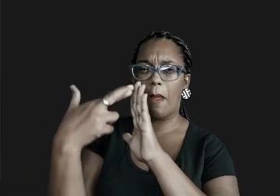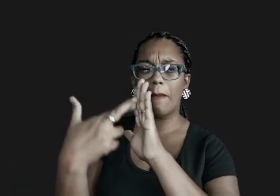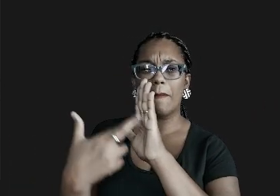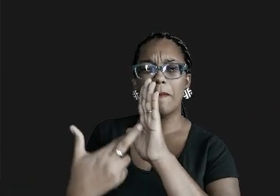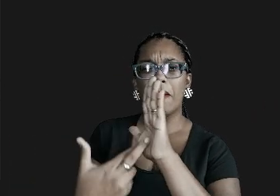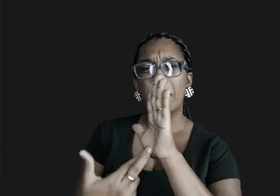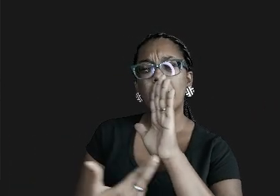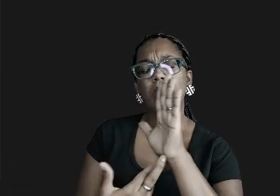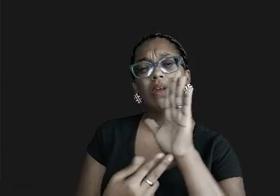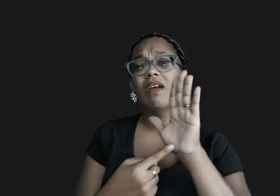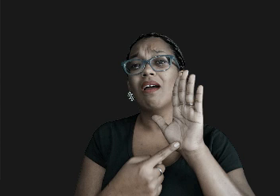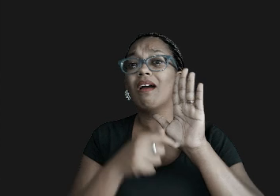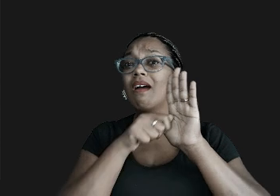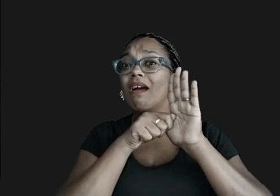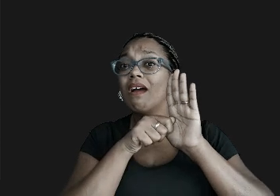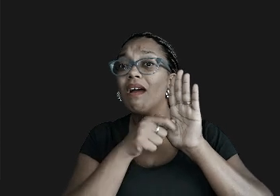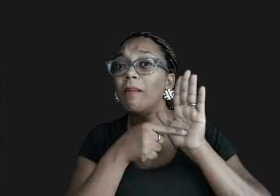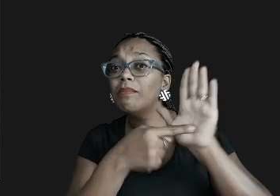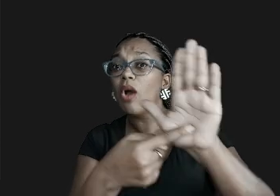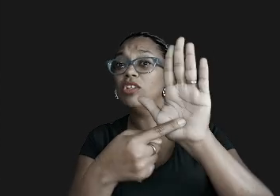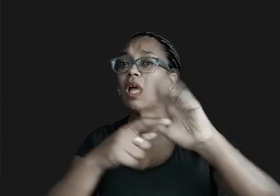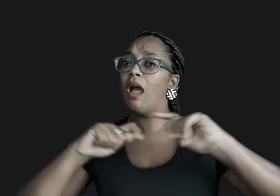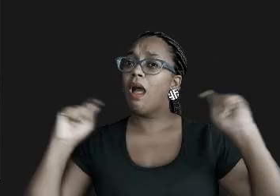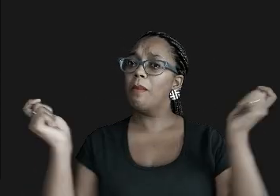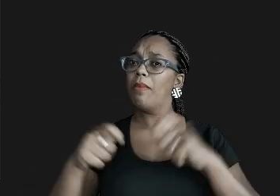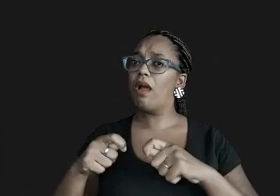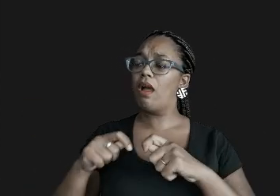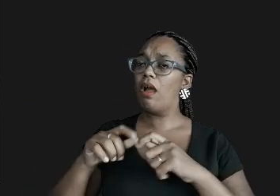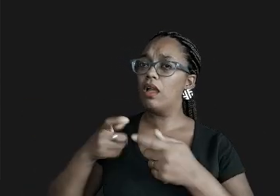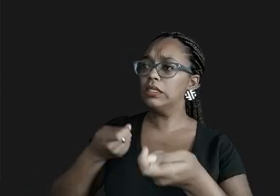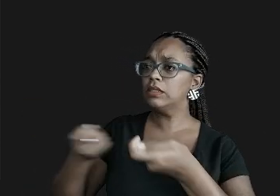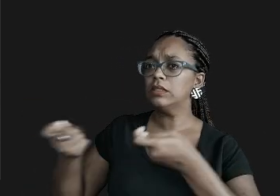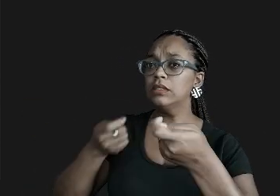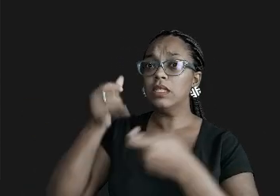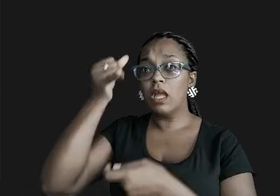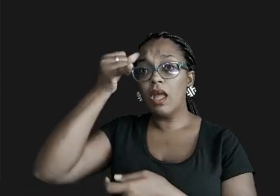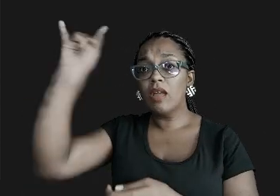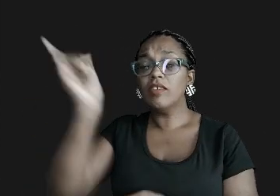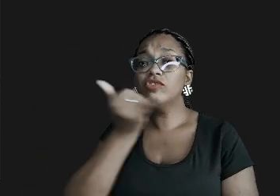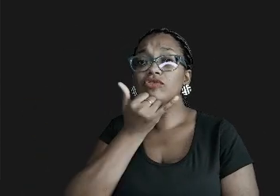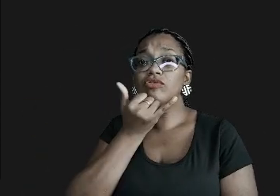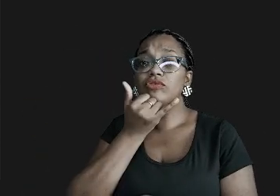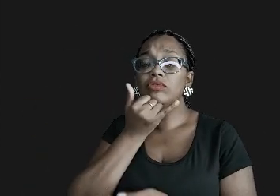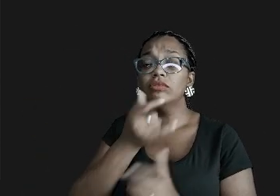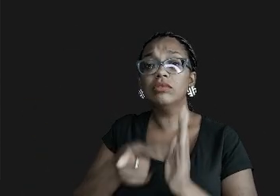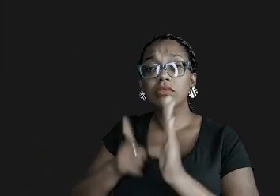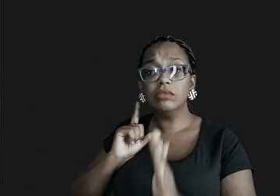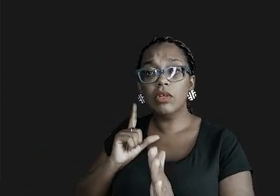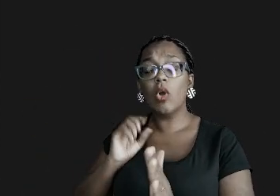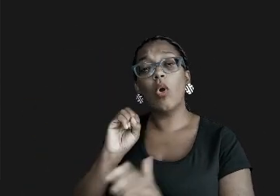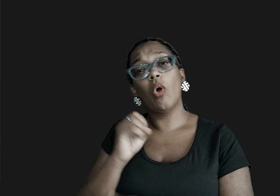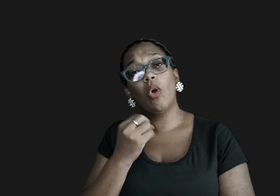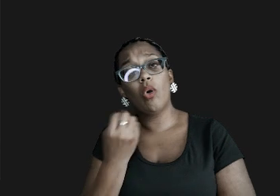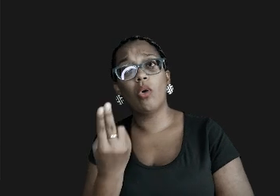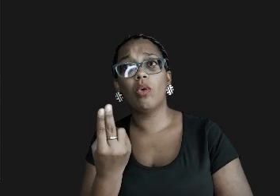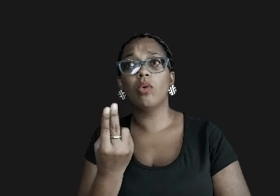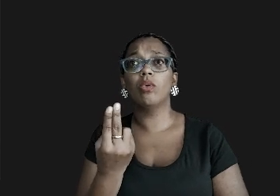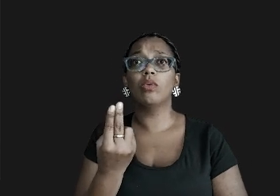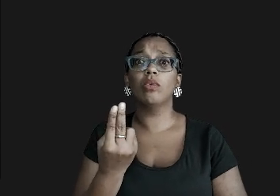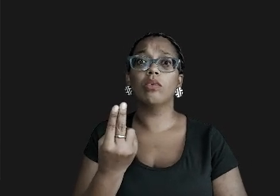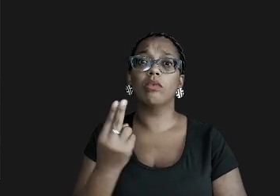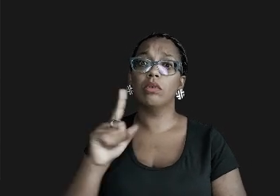e vai dar Eco a essa nossa capacidade de de maneira preventiva ou de maneira